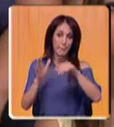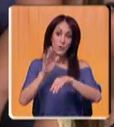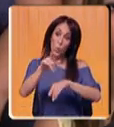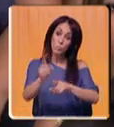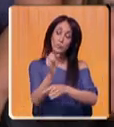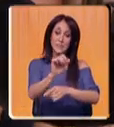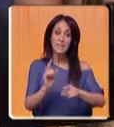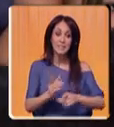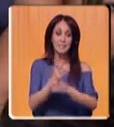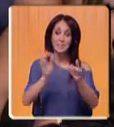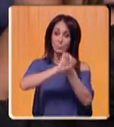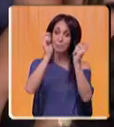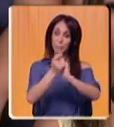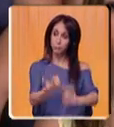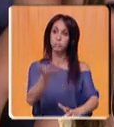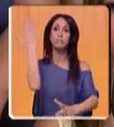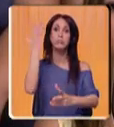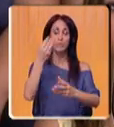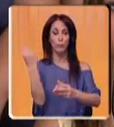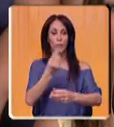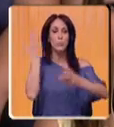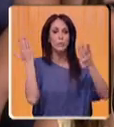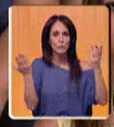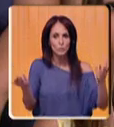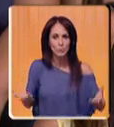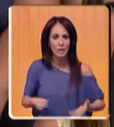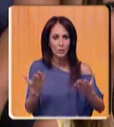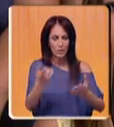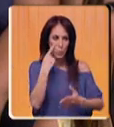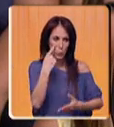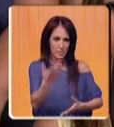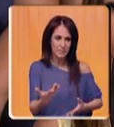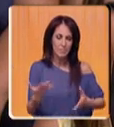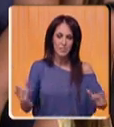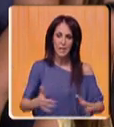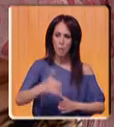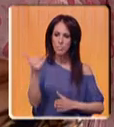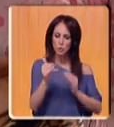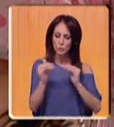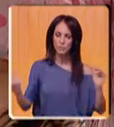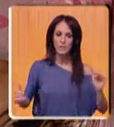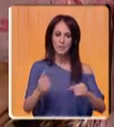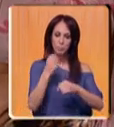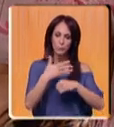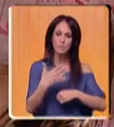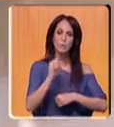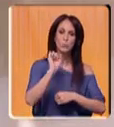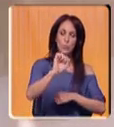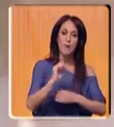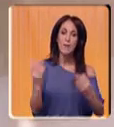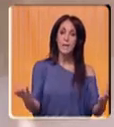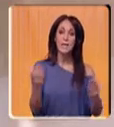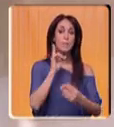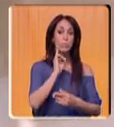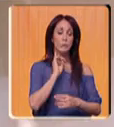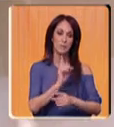com esta canção que se torna no sucesso que todos vocês têm conhecimento. Digamos que é uma segunda fase da tua grande carreira. É uma segunda fase e muito importante